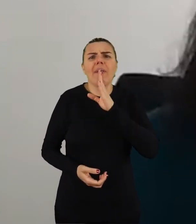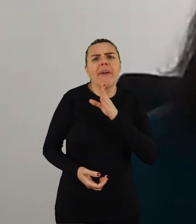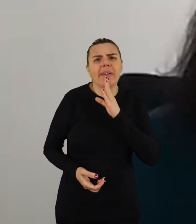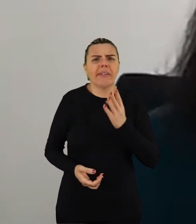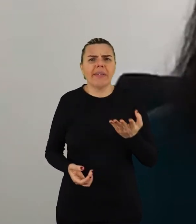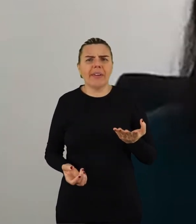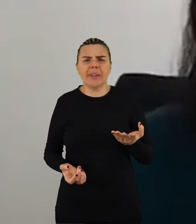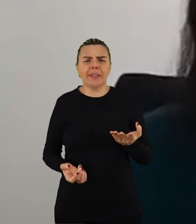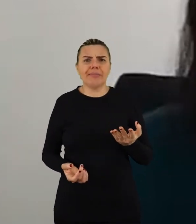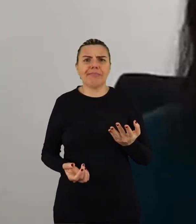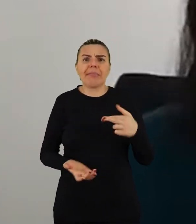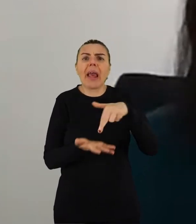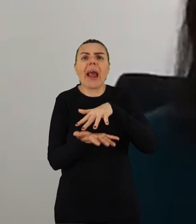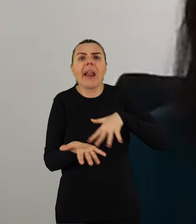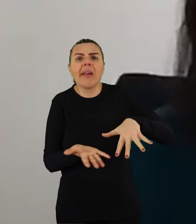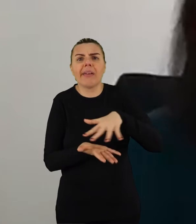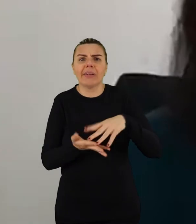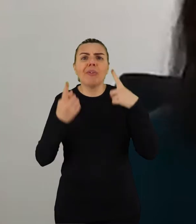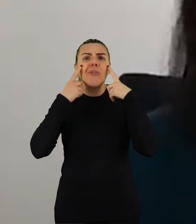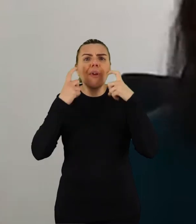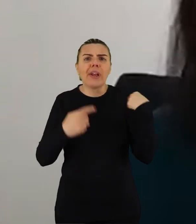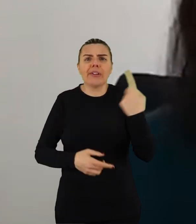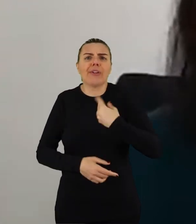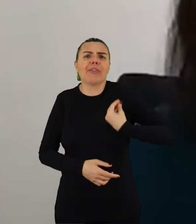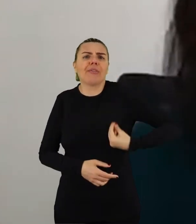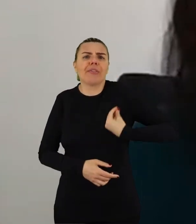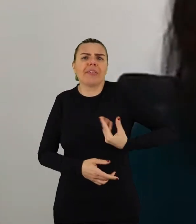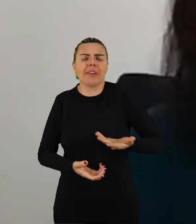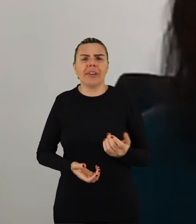conhecer a realidade da violência que a gente vive e